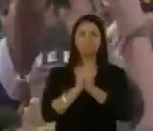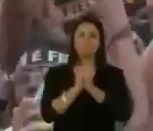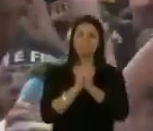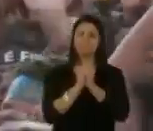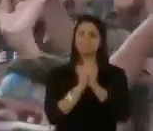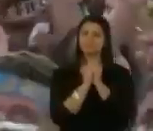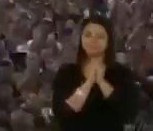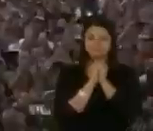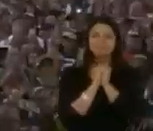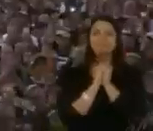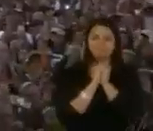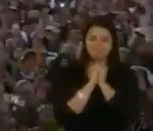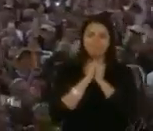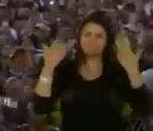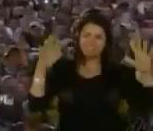Amém.